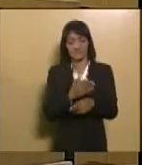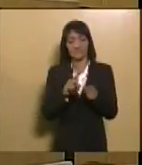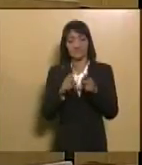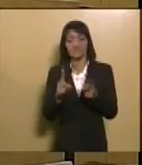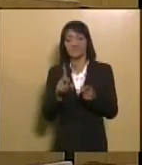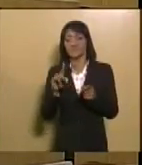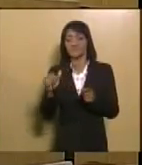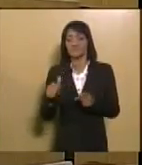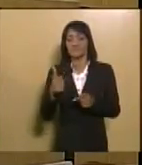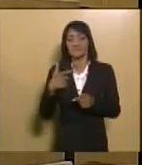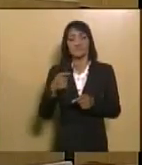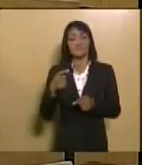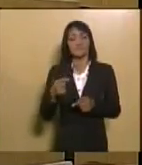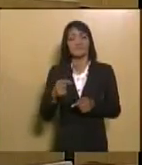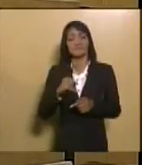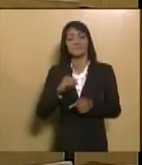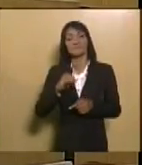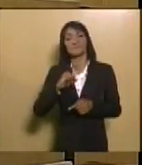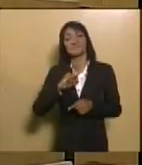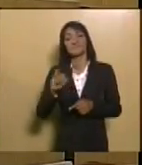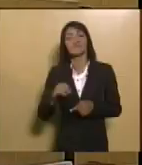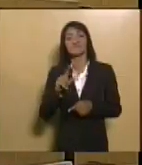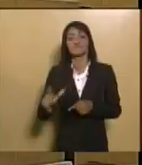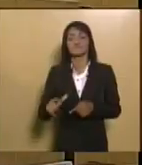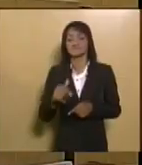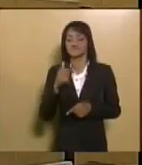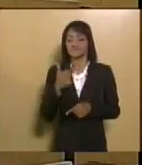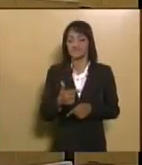foi publicado o extrato do contrato